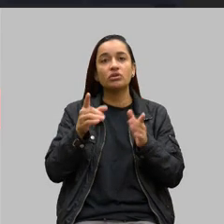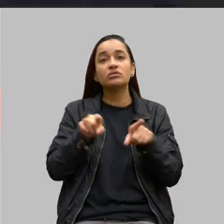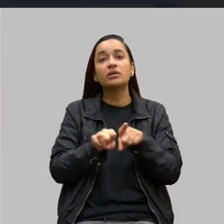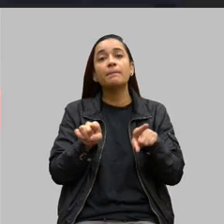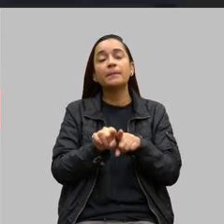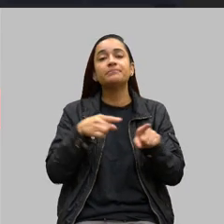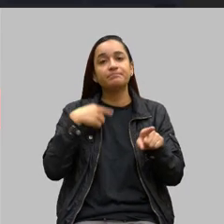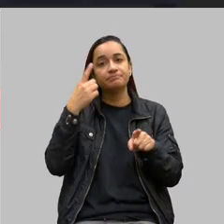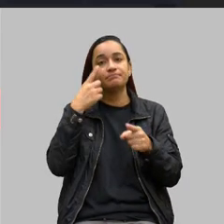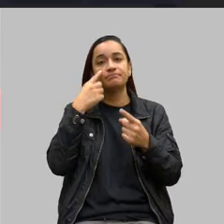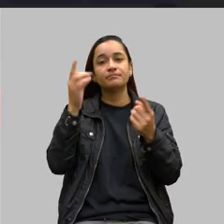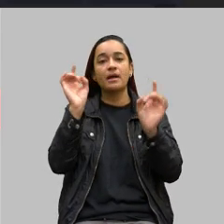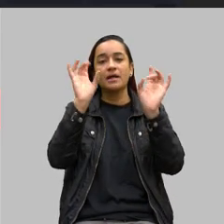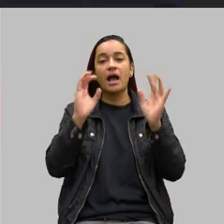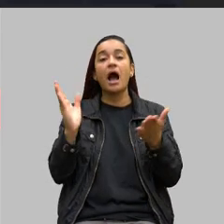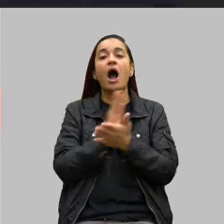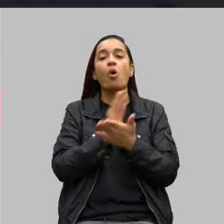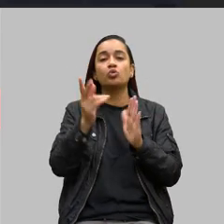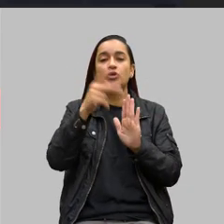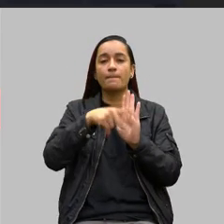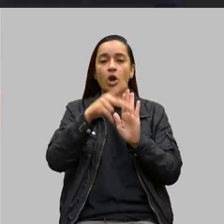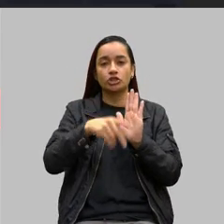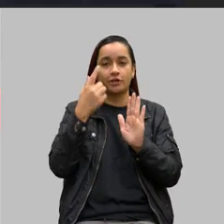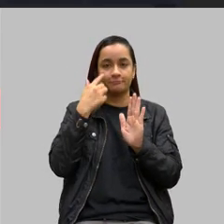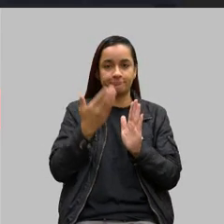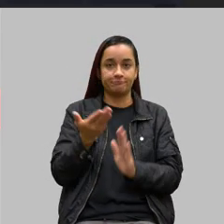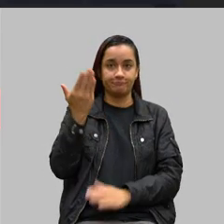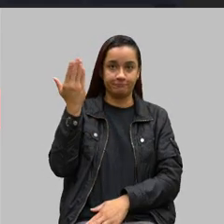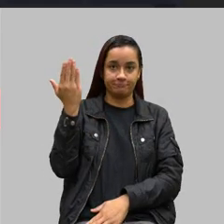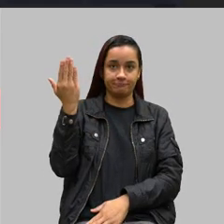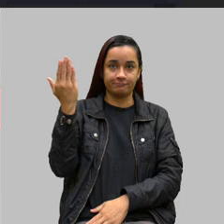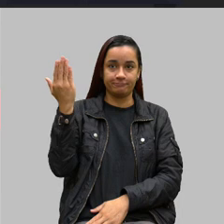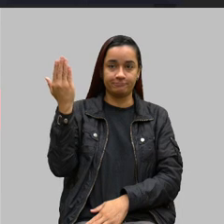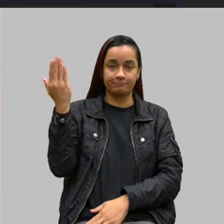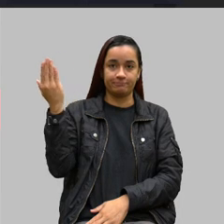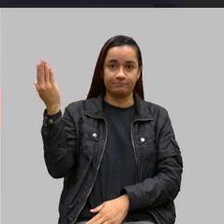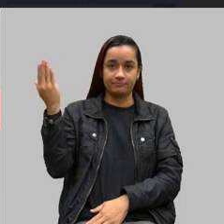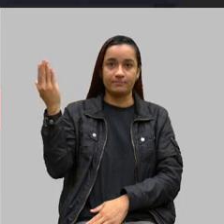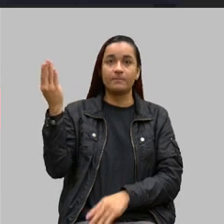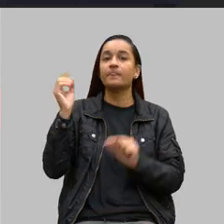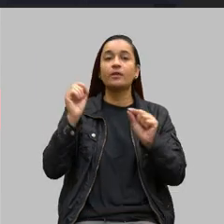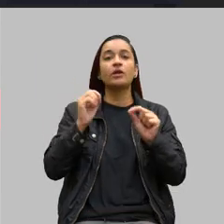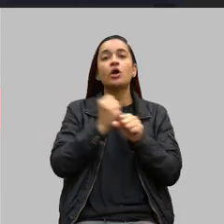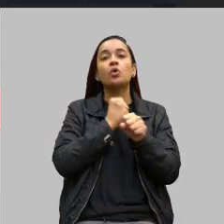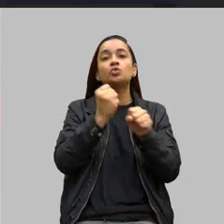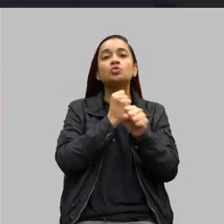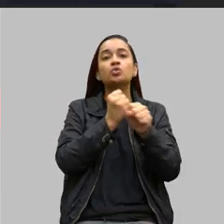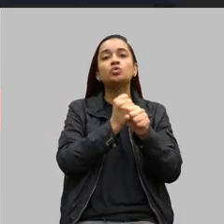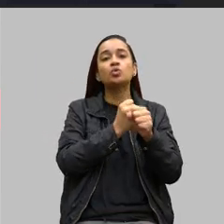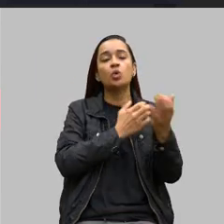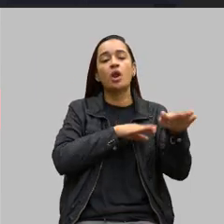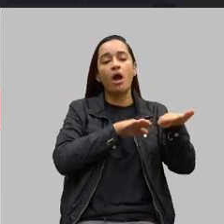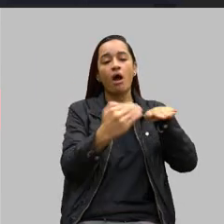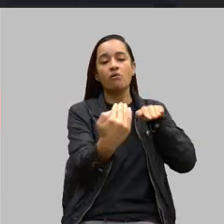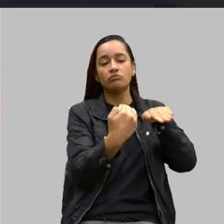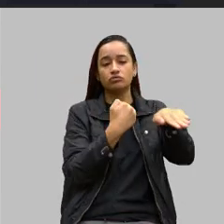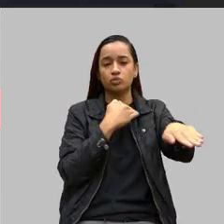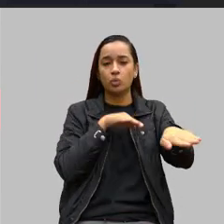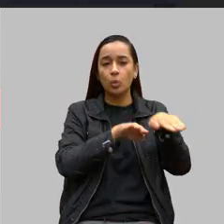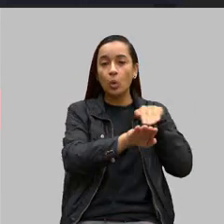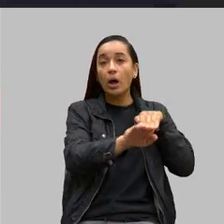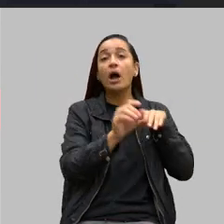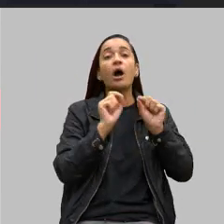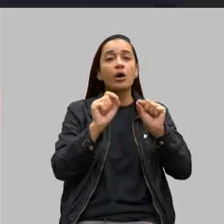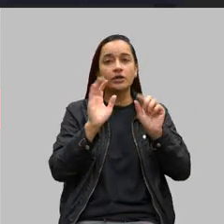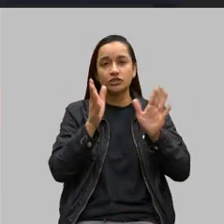Quais são os projetos né então aqui o vamos dizer o Carro Chefe aqui é agenda de infraestrutura rodoviária nós temos hoje seis concessões estaduais